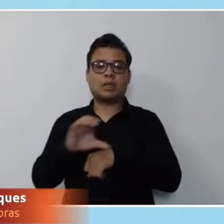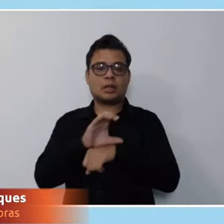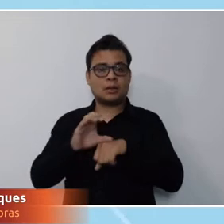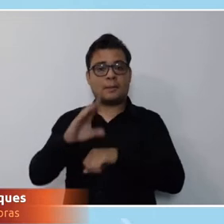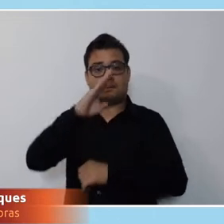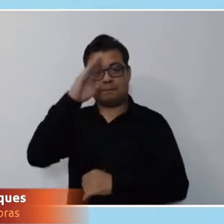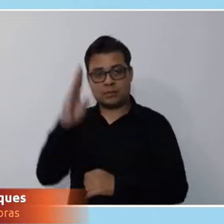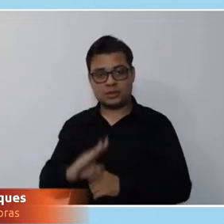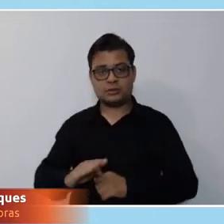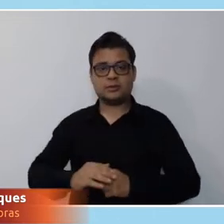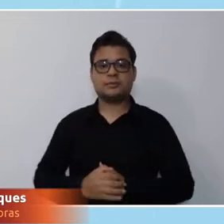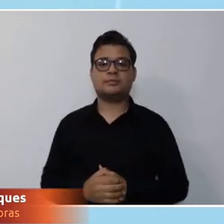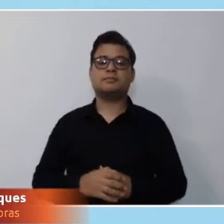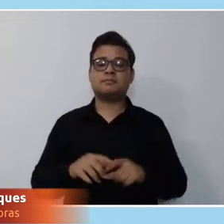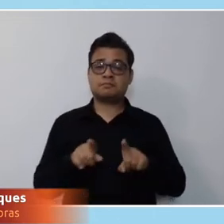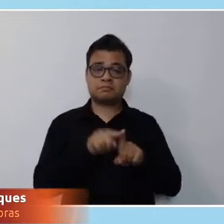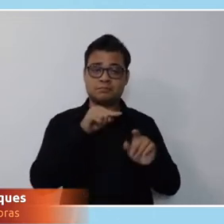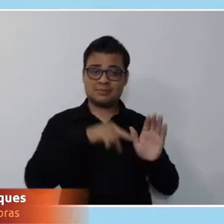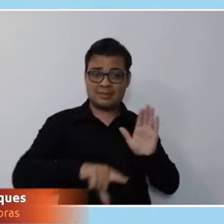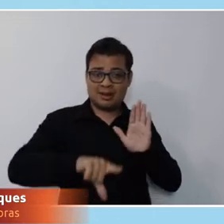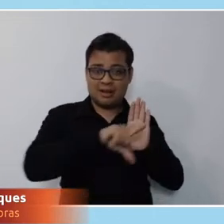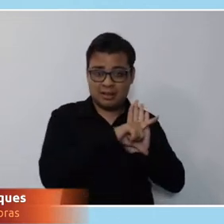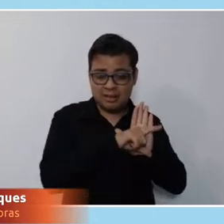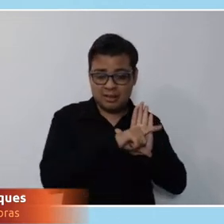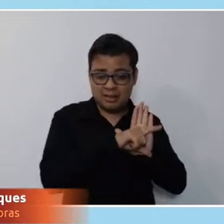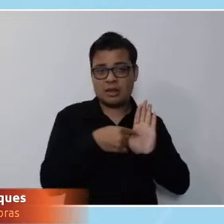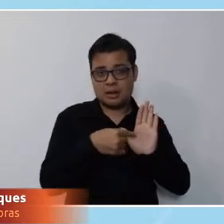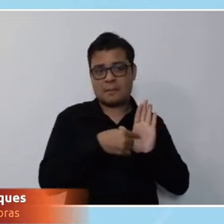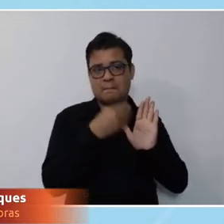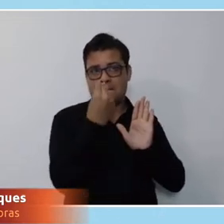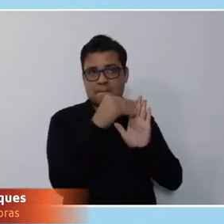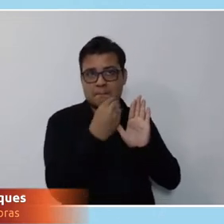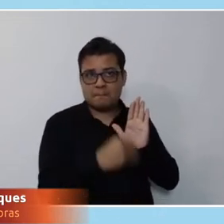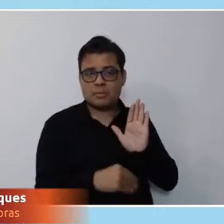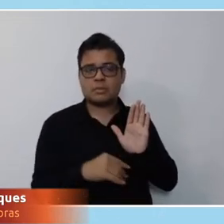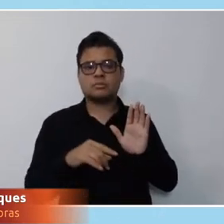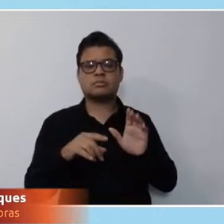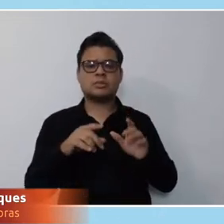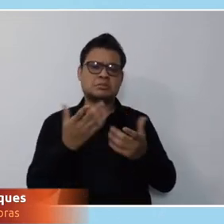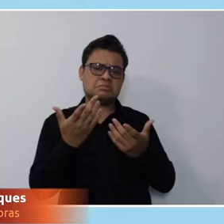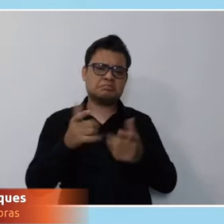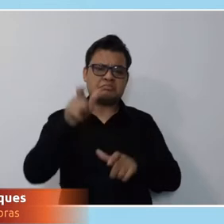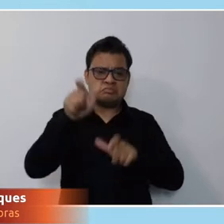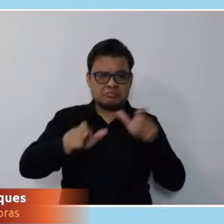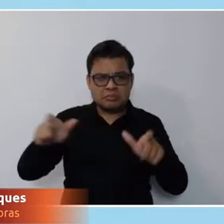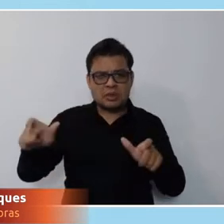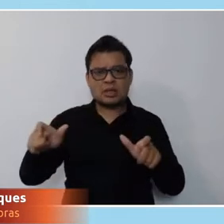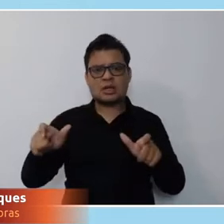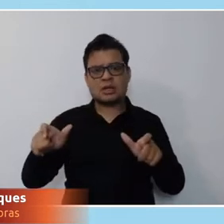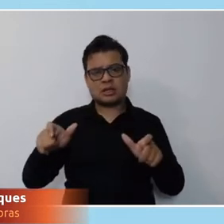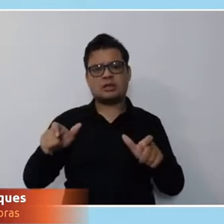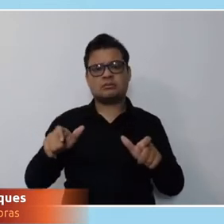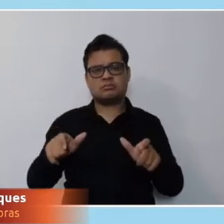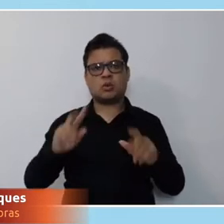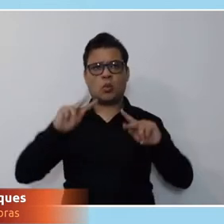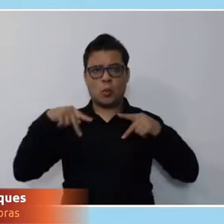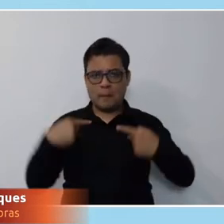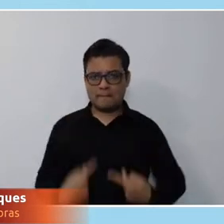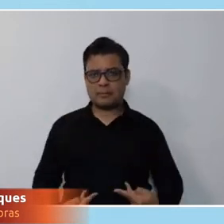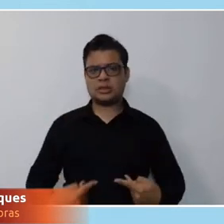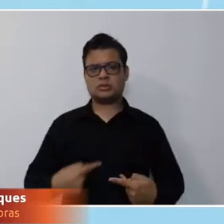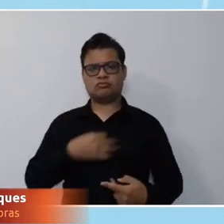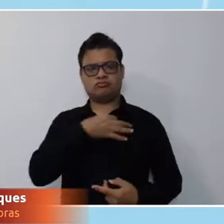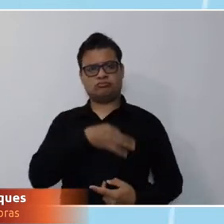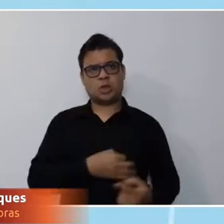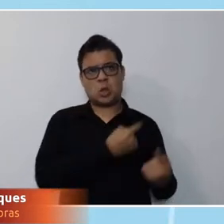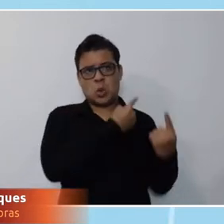disposições constitucionais e legais, a prática de qualquer ato que atente contra a dignidade humana por conta da cor